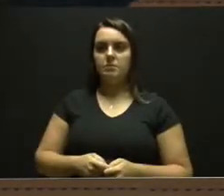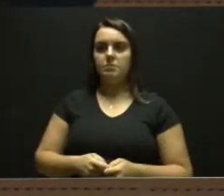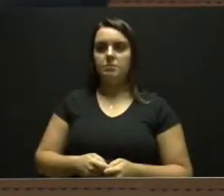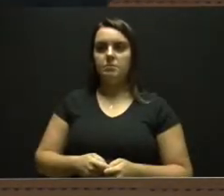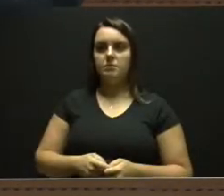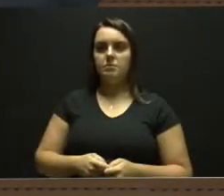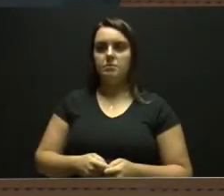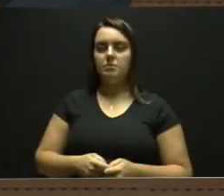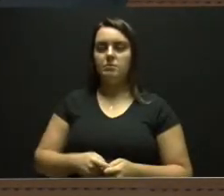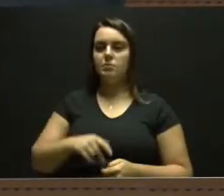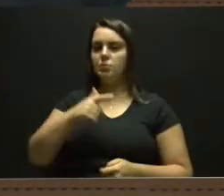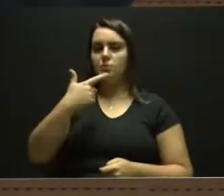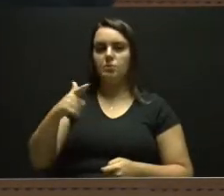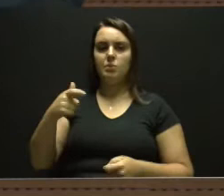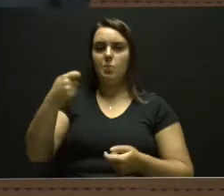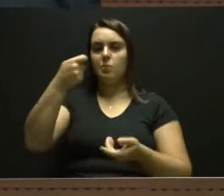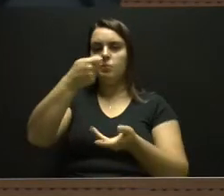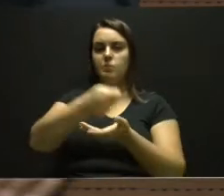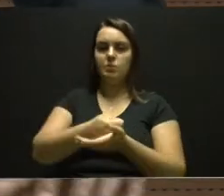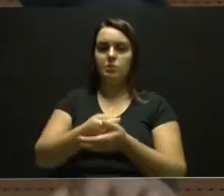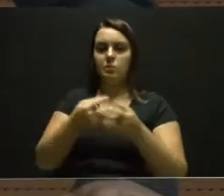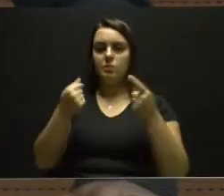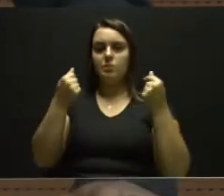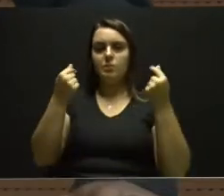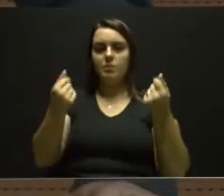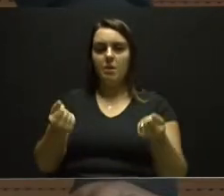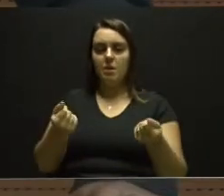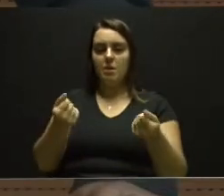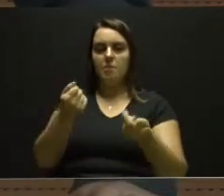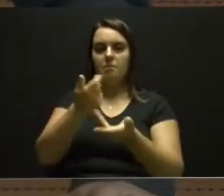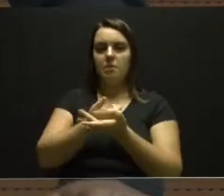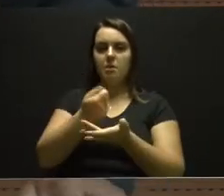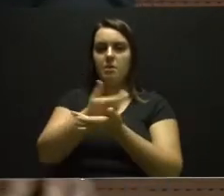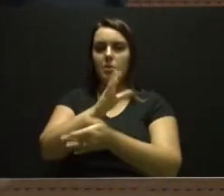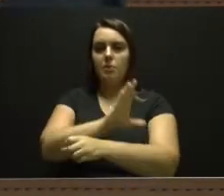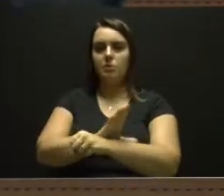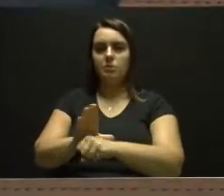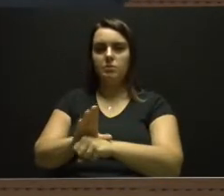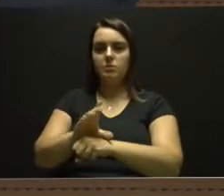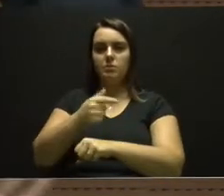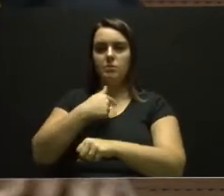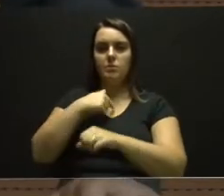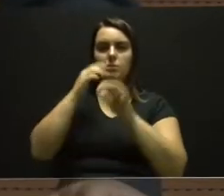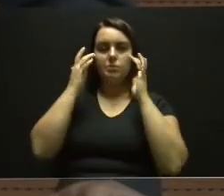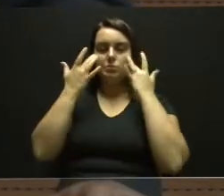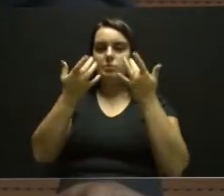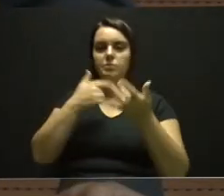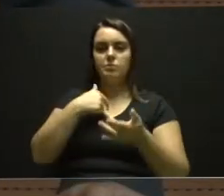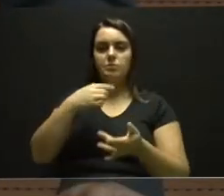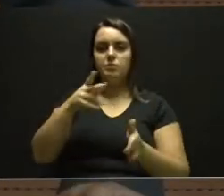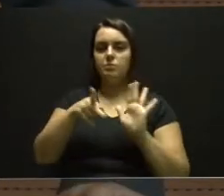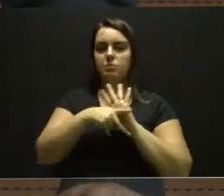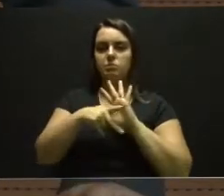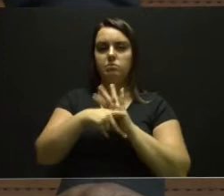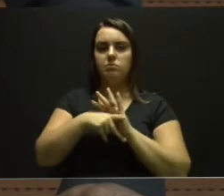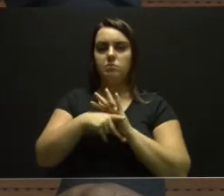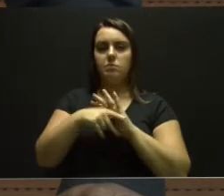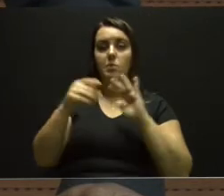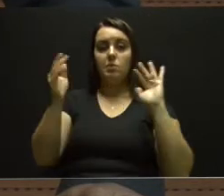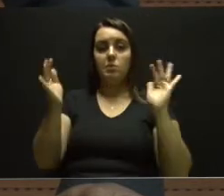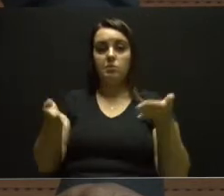condições financeiras meu pai não ter condições financeiras de pagar curso nem nada resolvia minhas coisas da minha própria forma eu estou